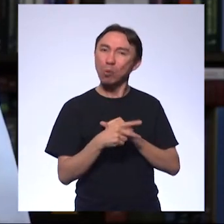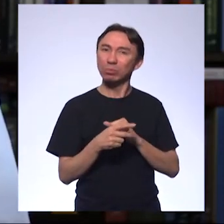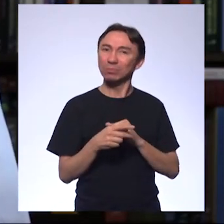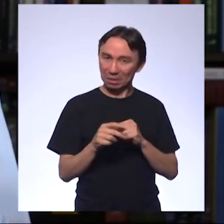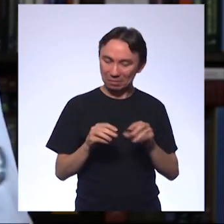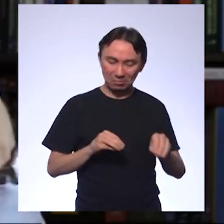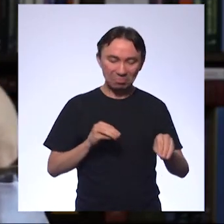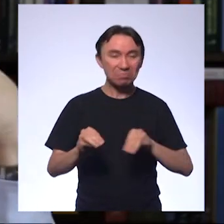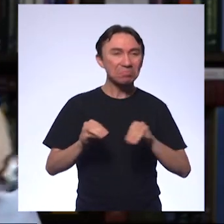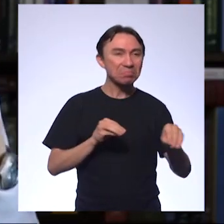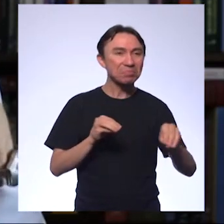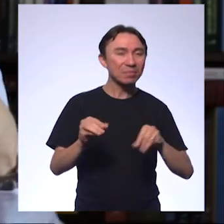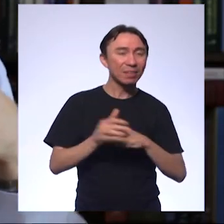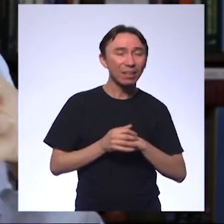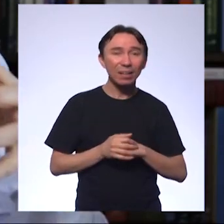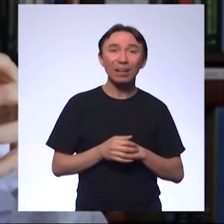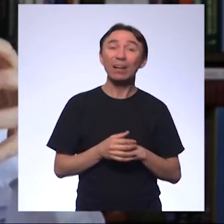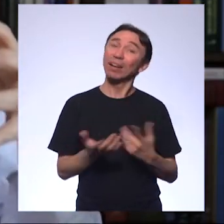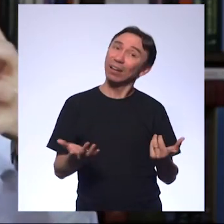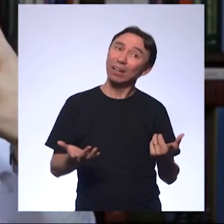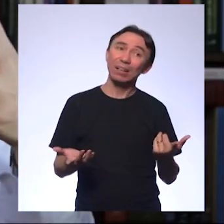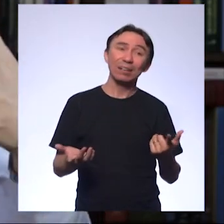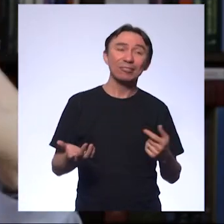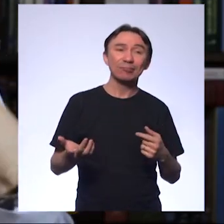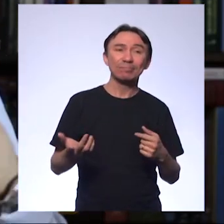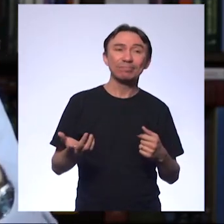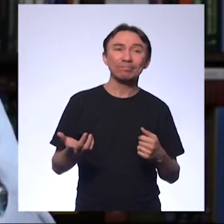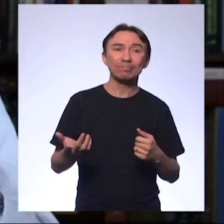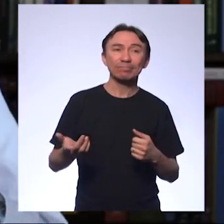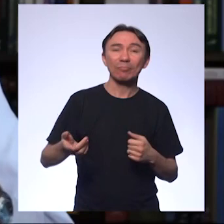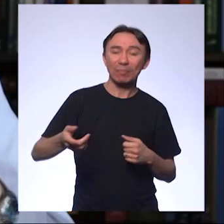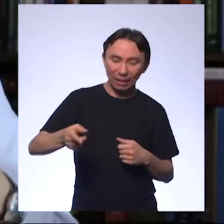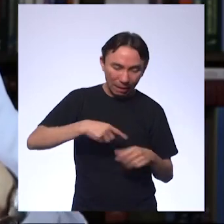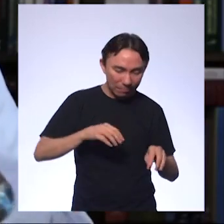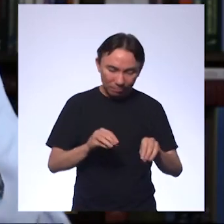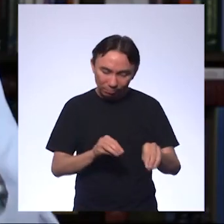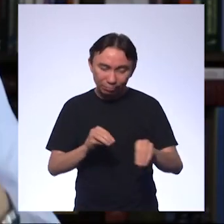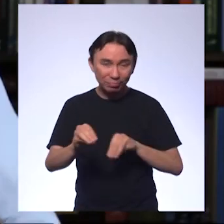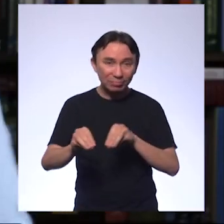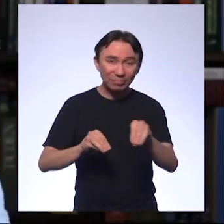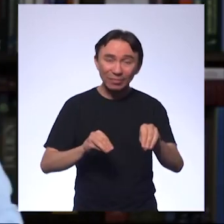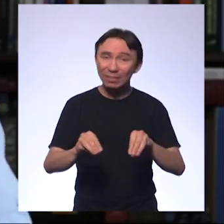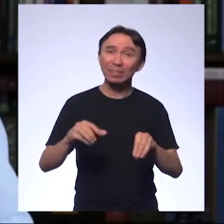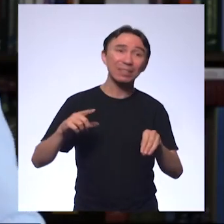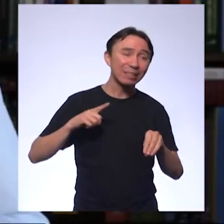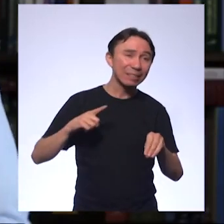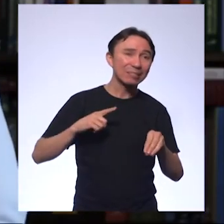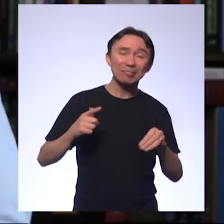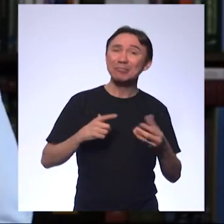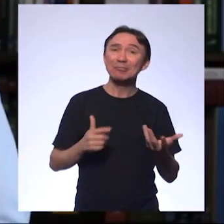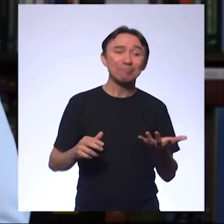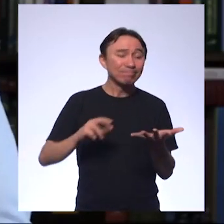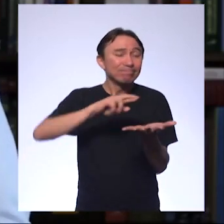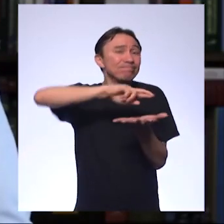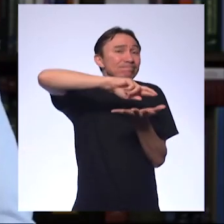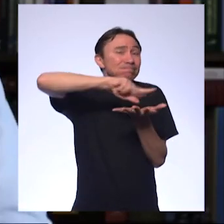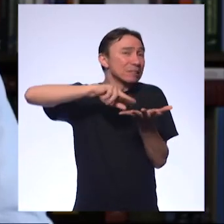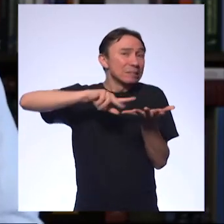assim, provoca nessa trama uma série de